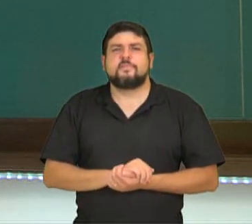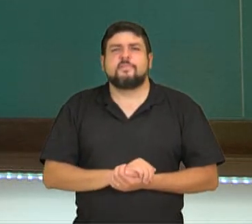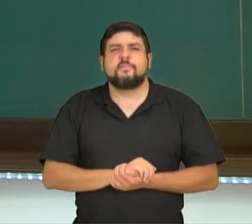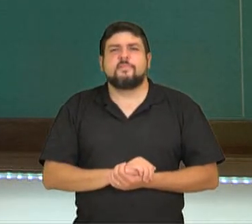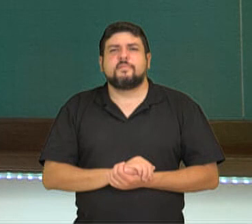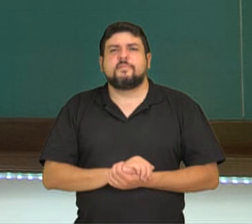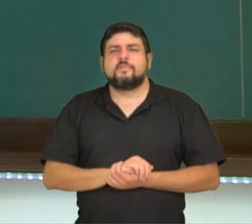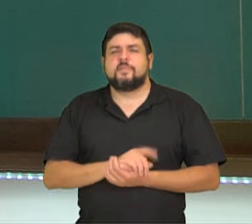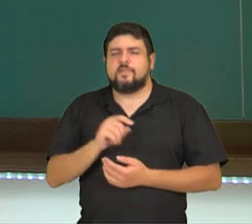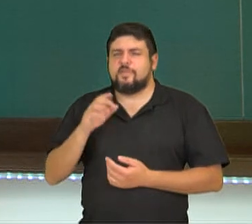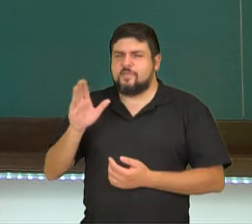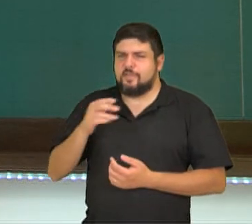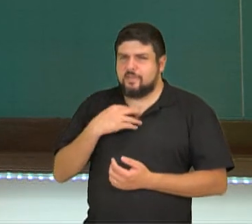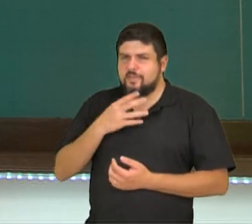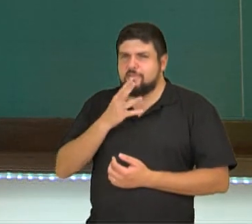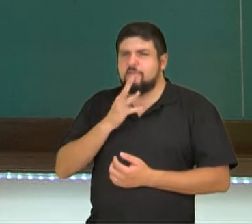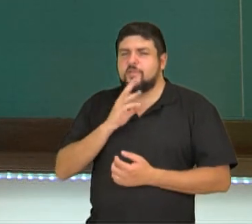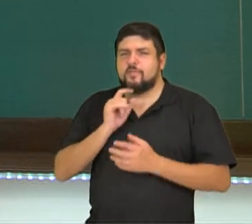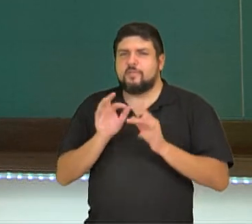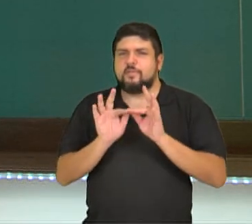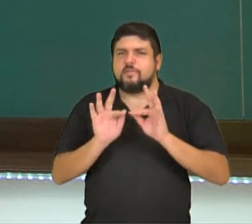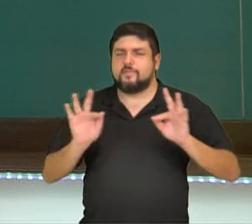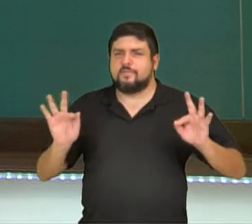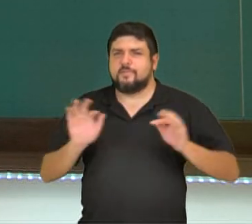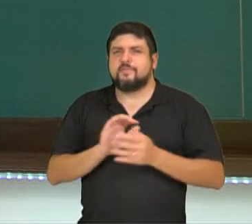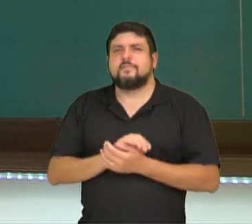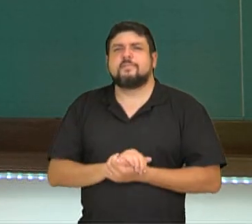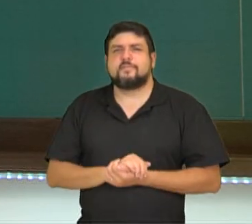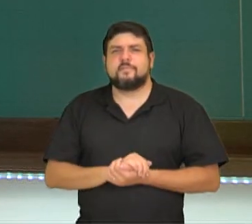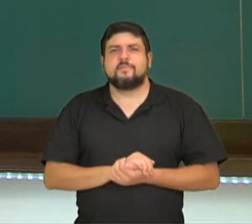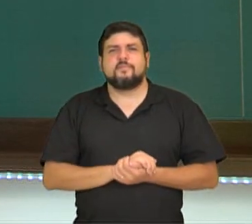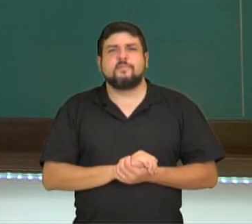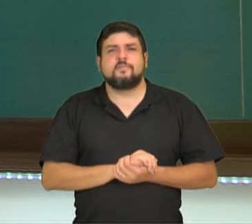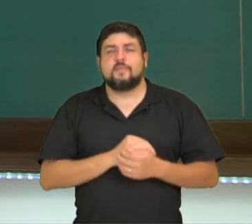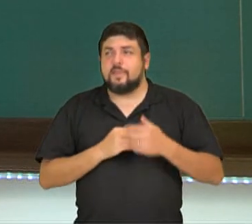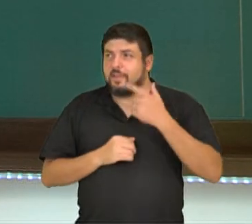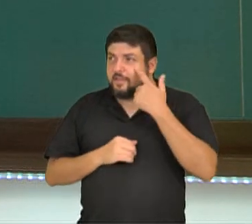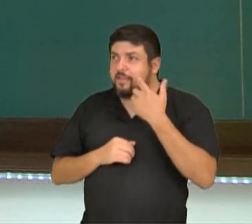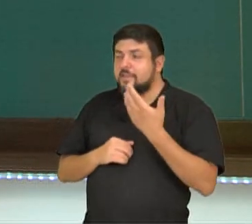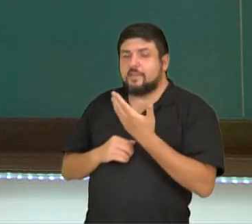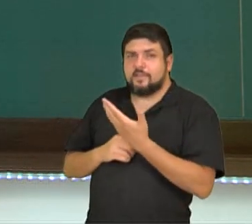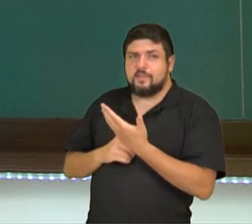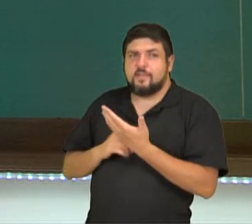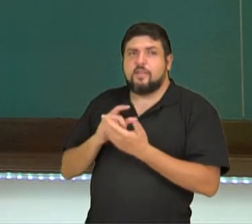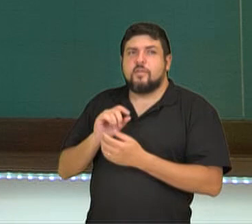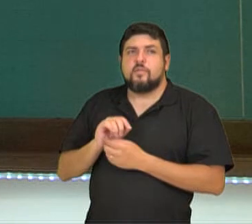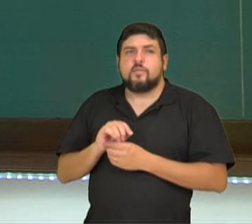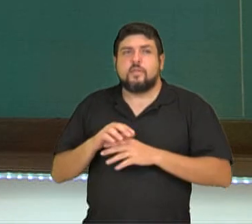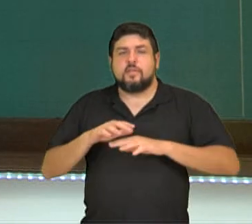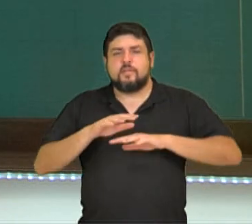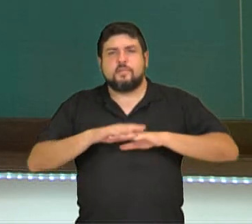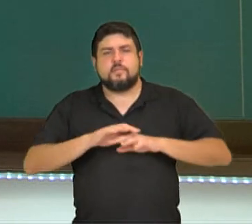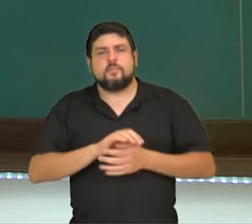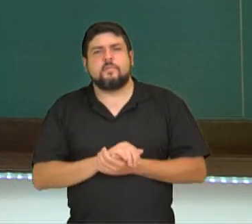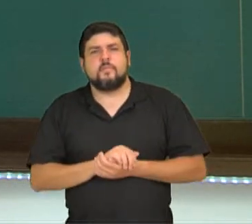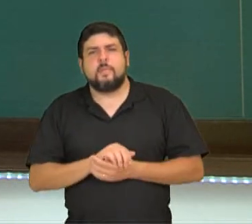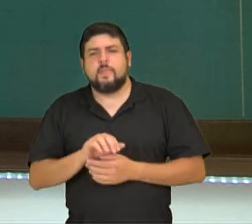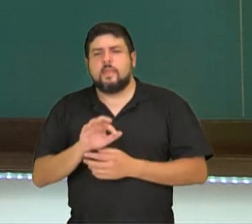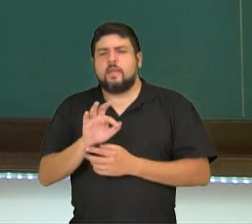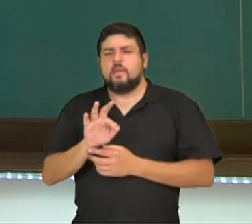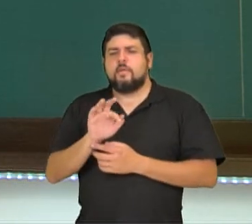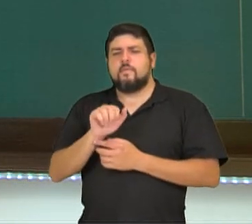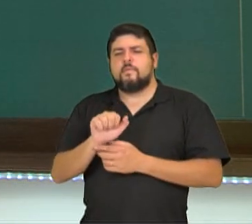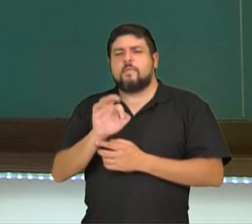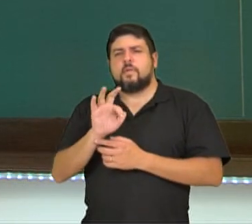Ah, essa você já ouviu, né? Então, a brincadeira é tirada de uma propriedade matemática. O que é fator? O que será